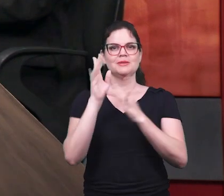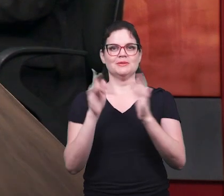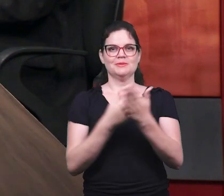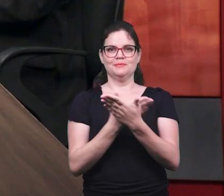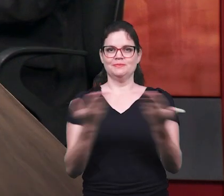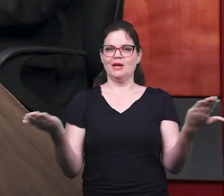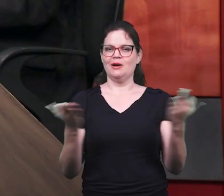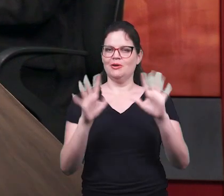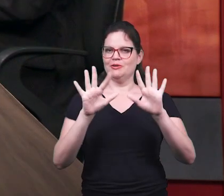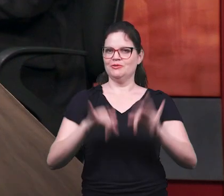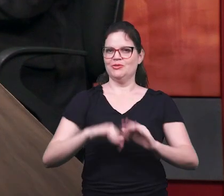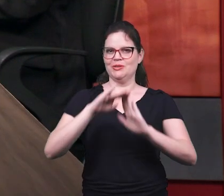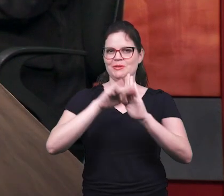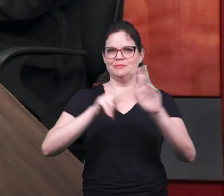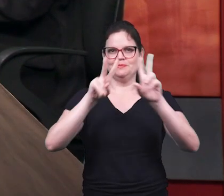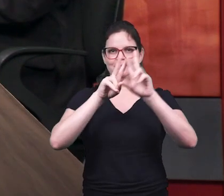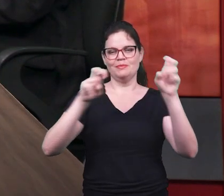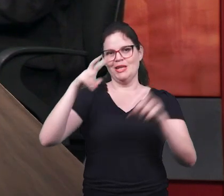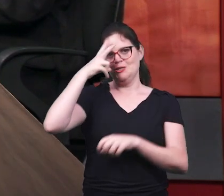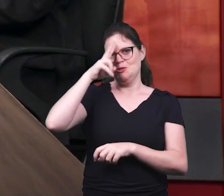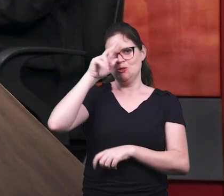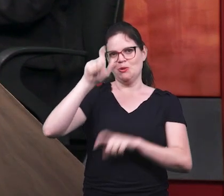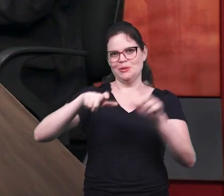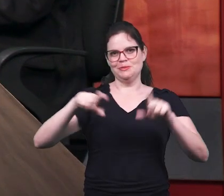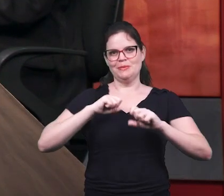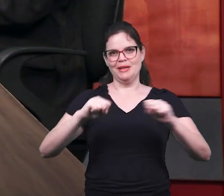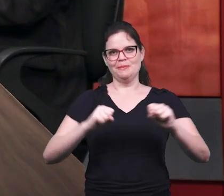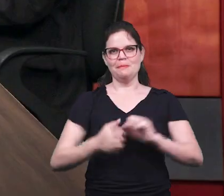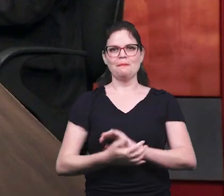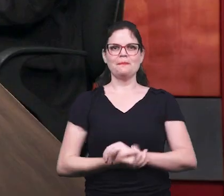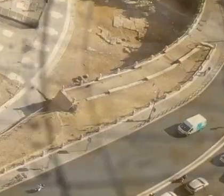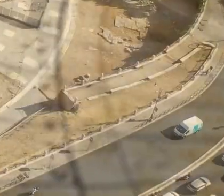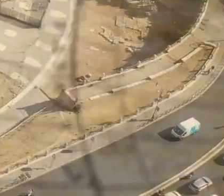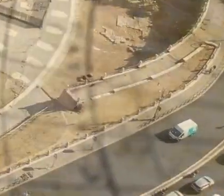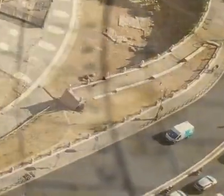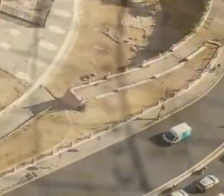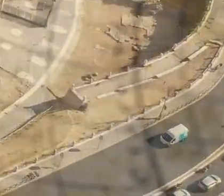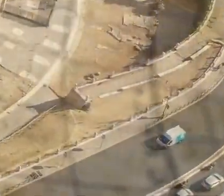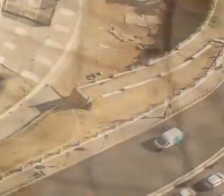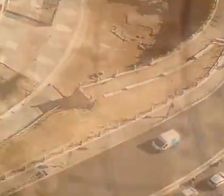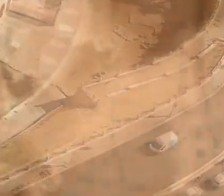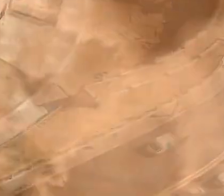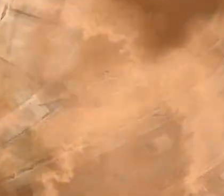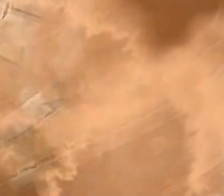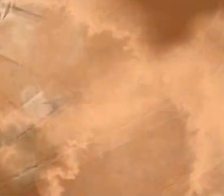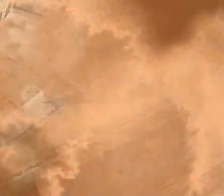Paz do Senhor a todos. Encerramos aqui a história dos mártires.